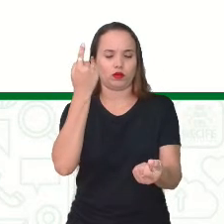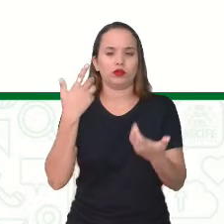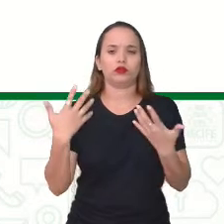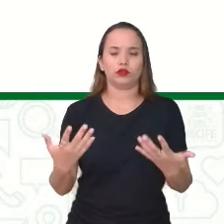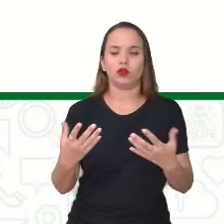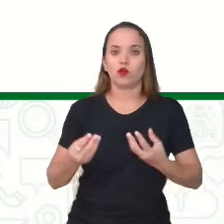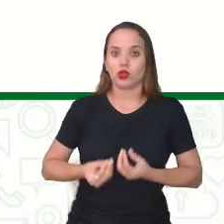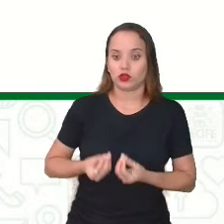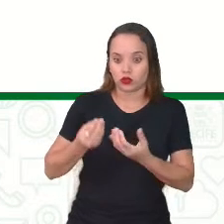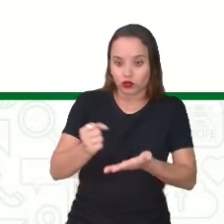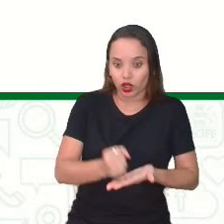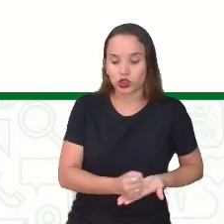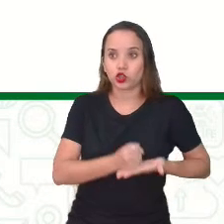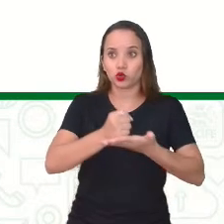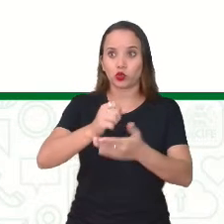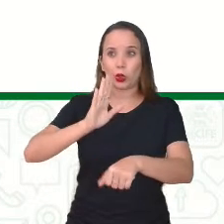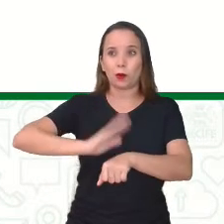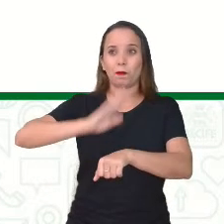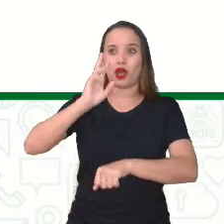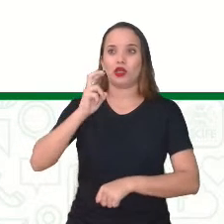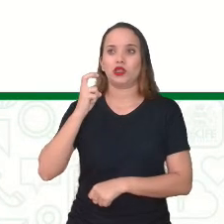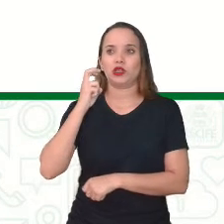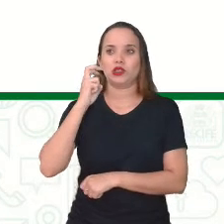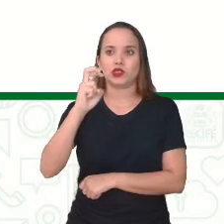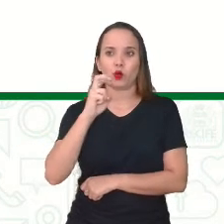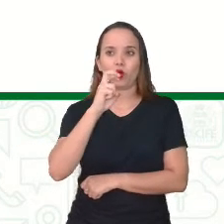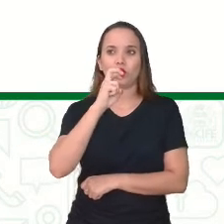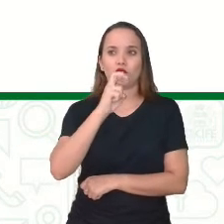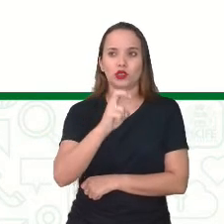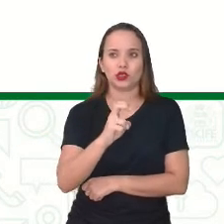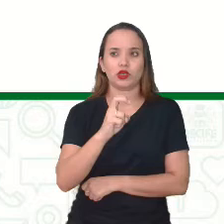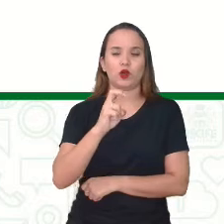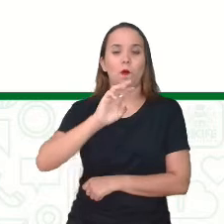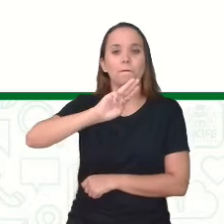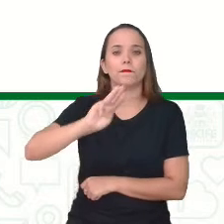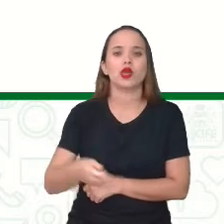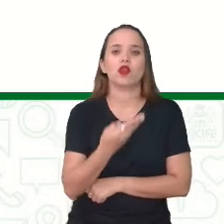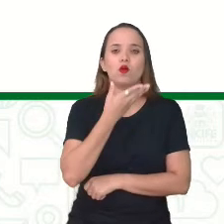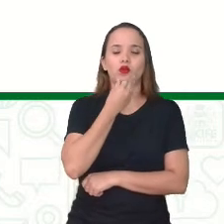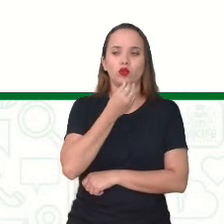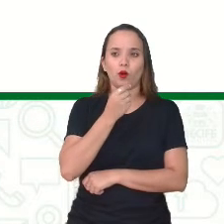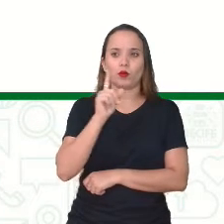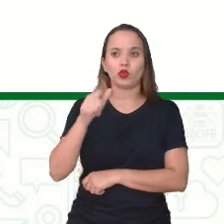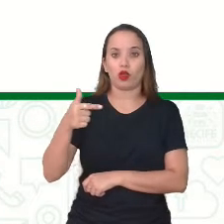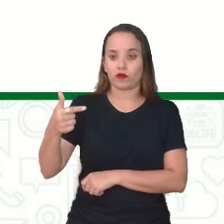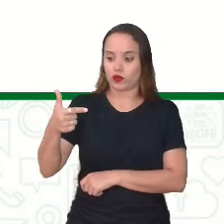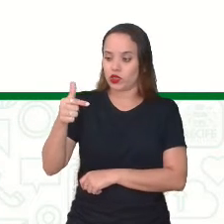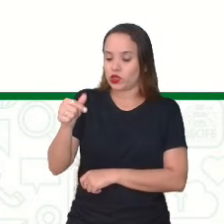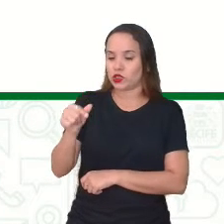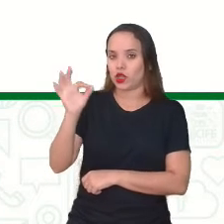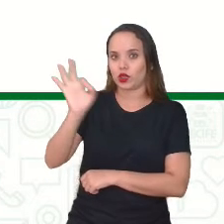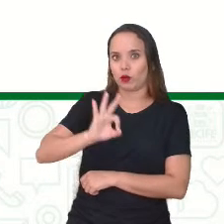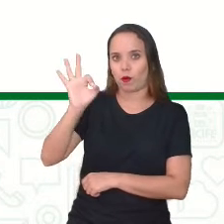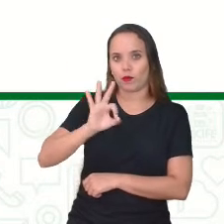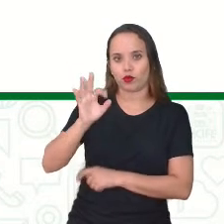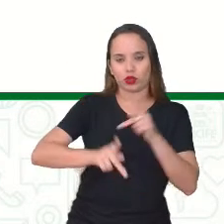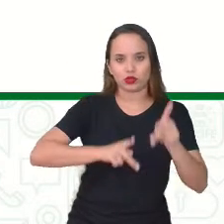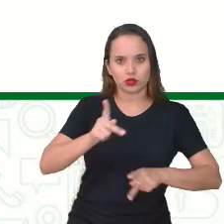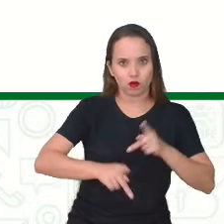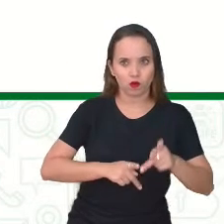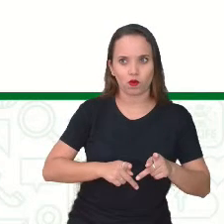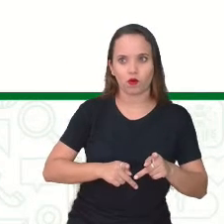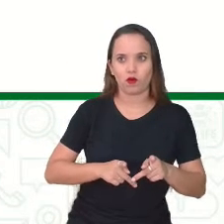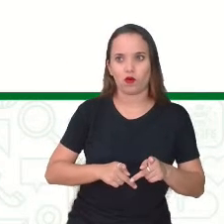de homens, ou seja, 27% da população total e 55% da população